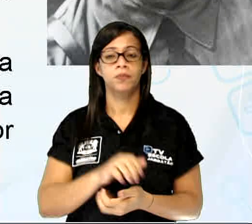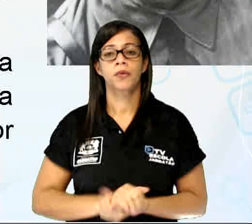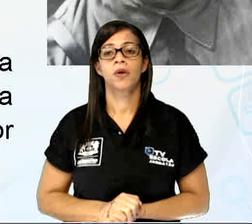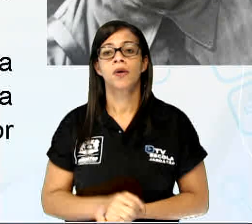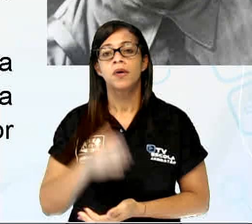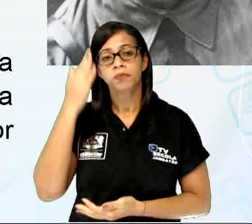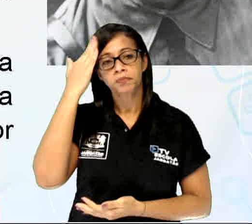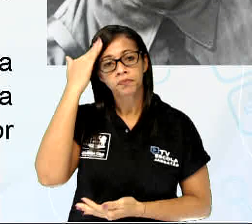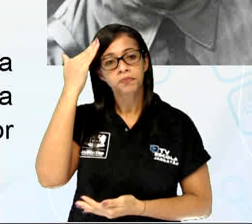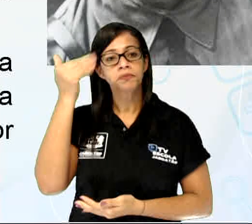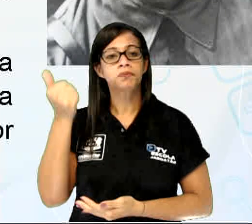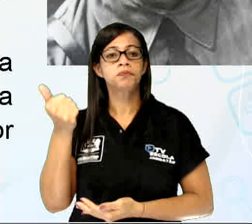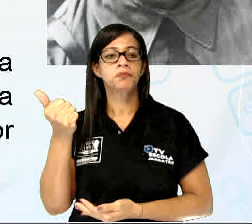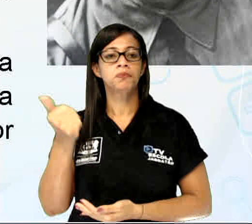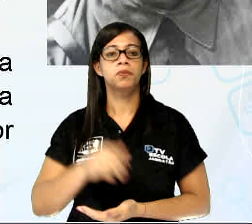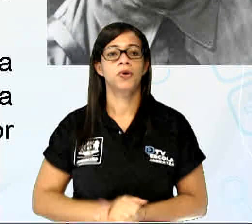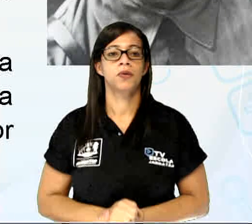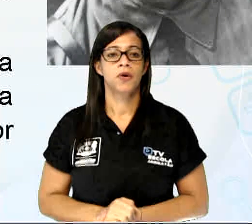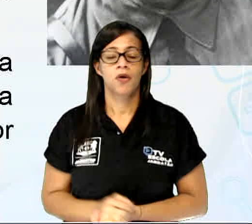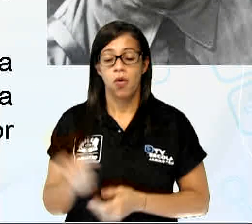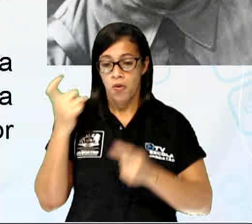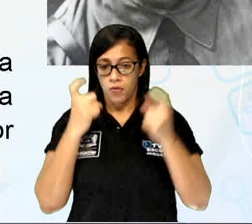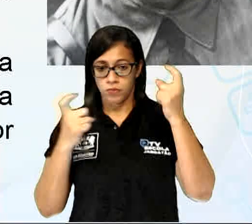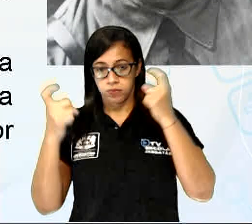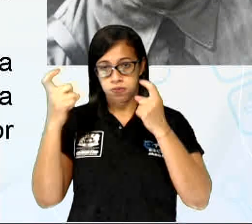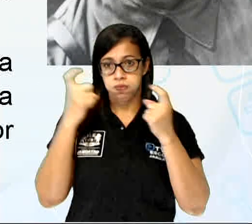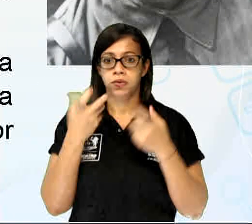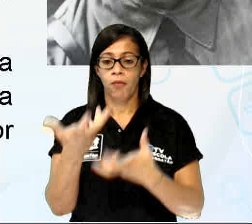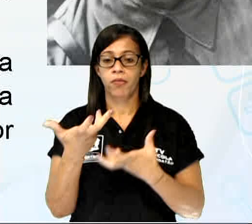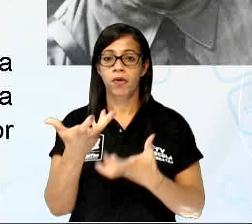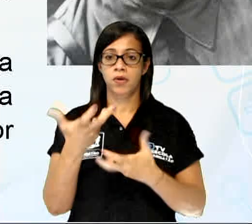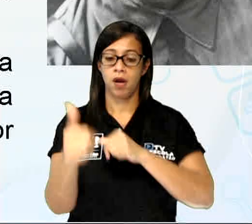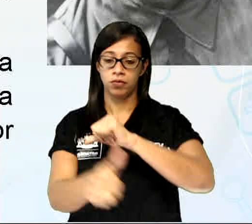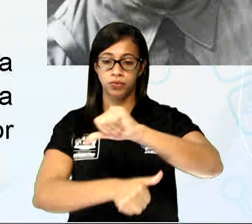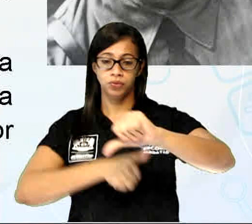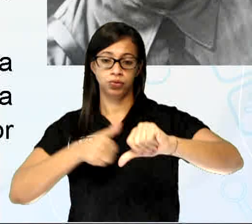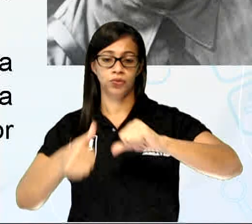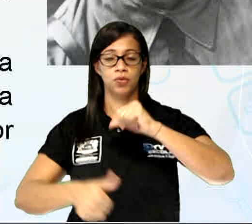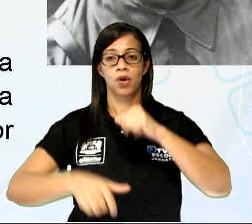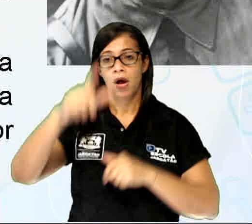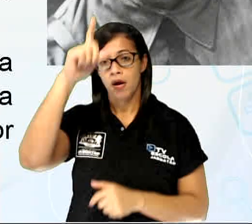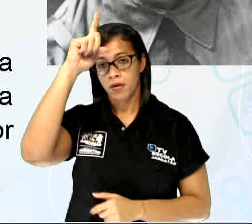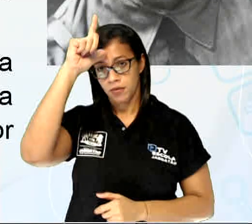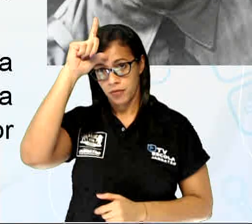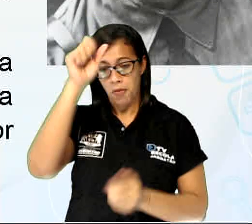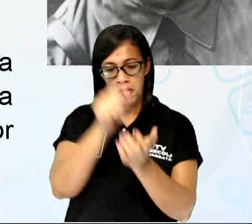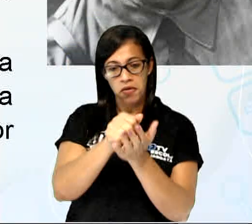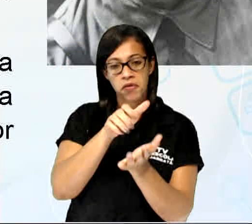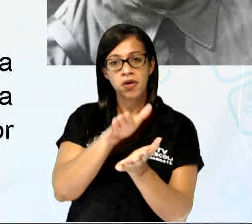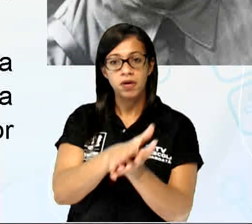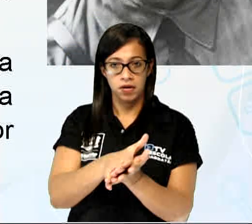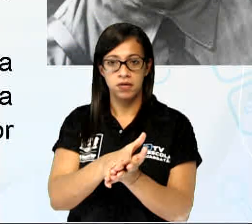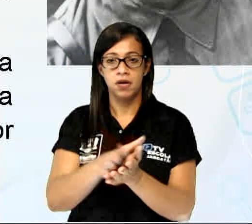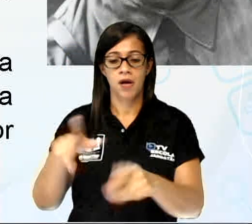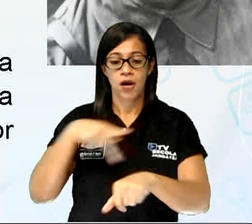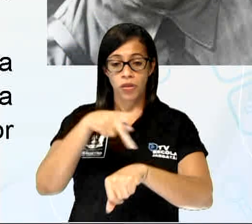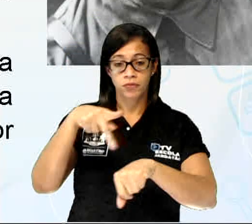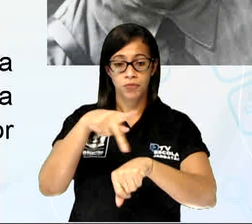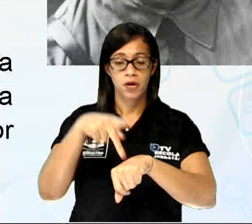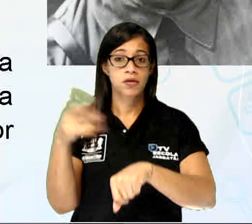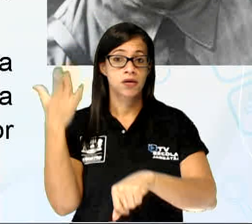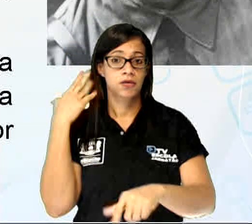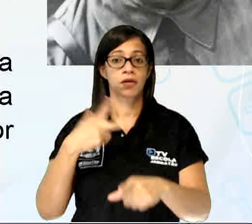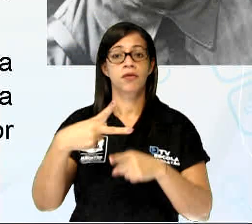e obcecado com a ideia de renovar a Alemanha para que ela se vingasse dos países vencedores. Inspirado